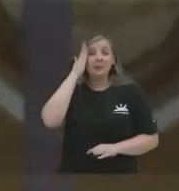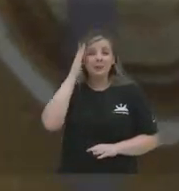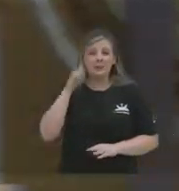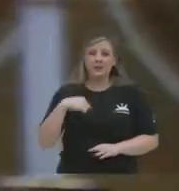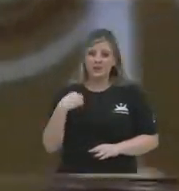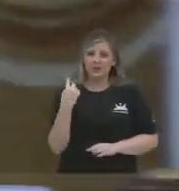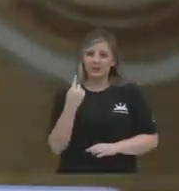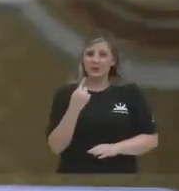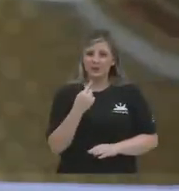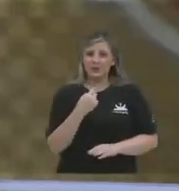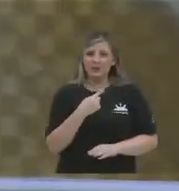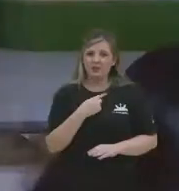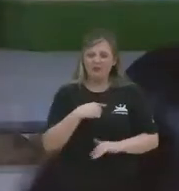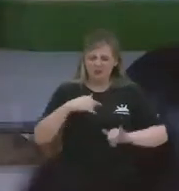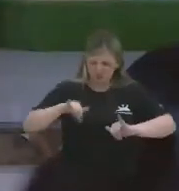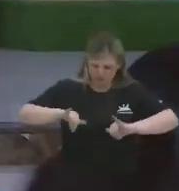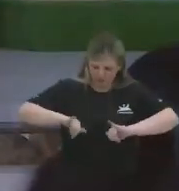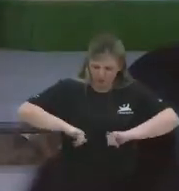iríamos sofrer,